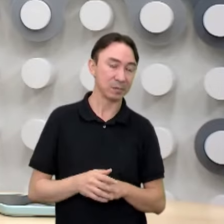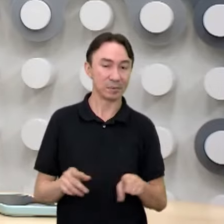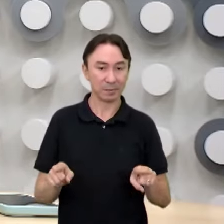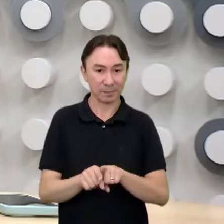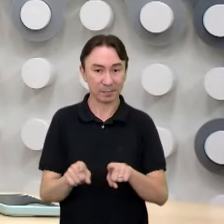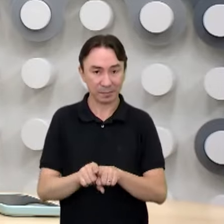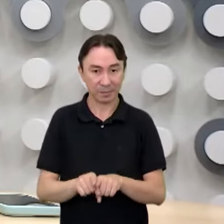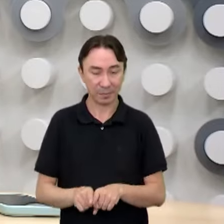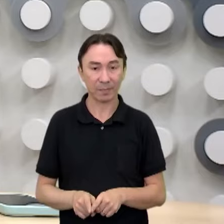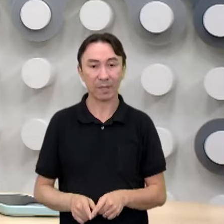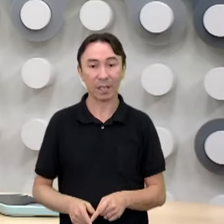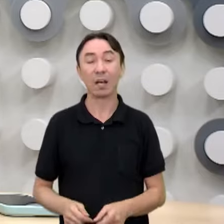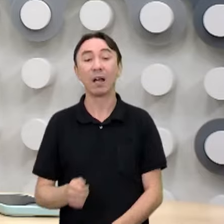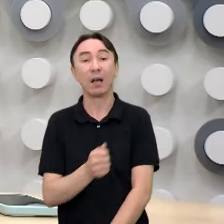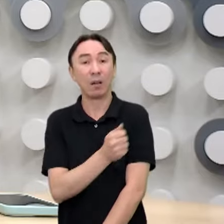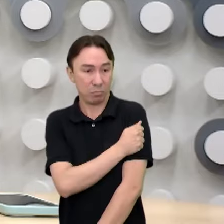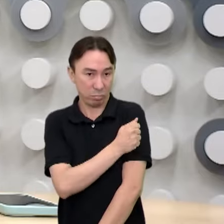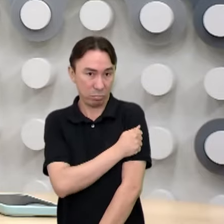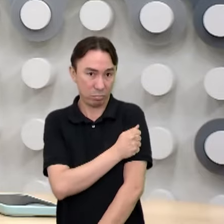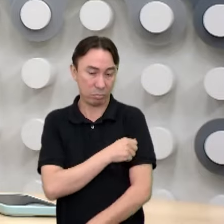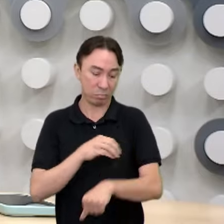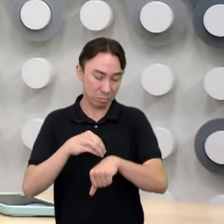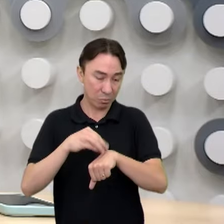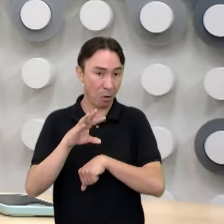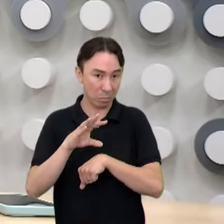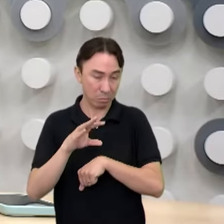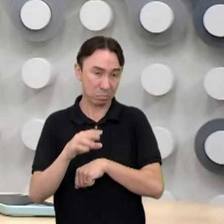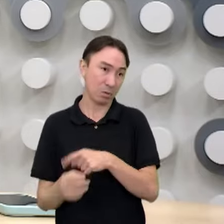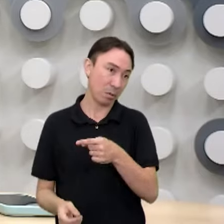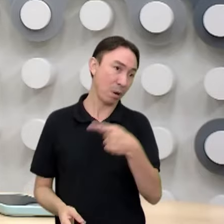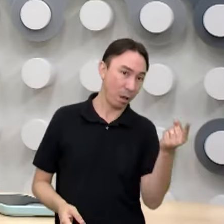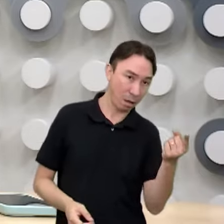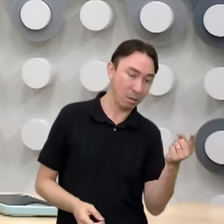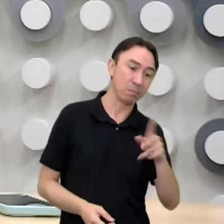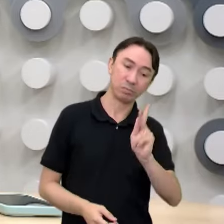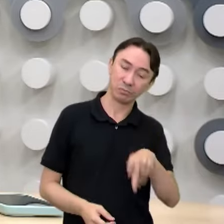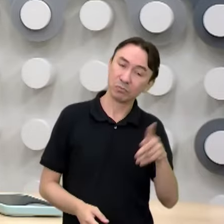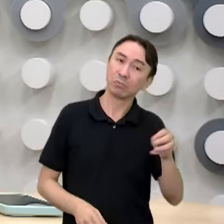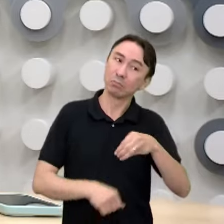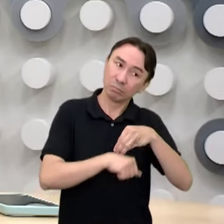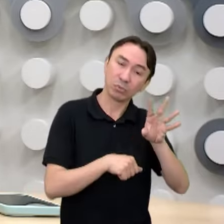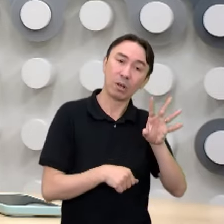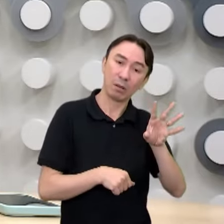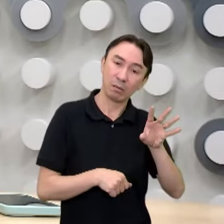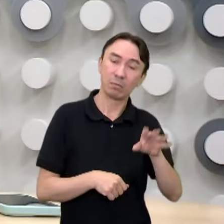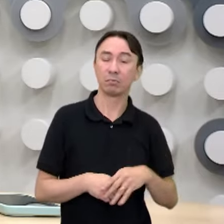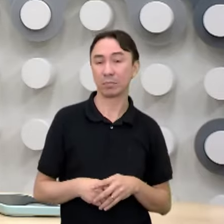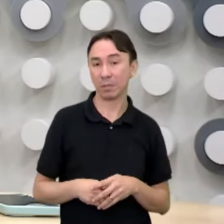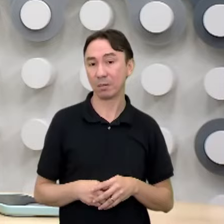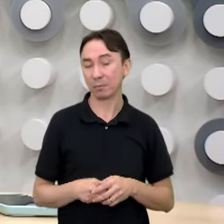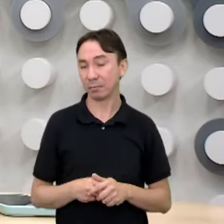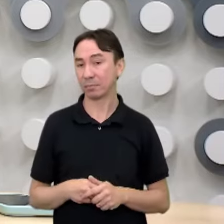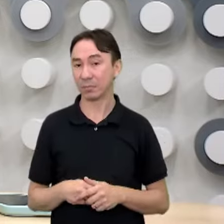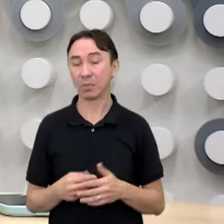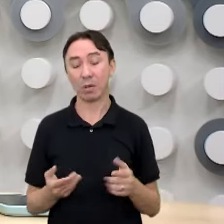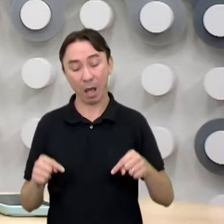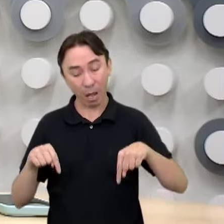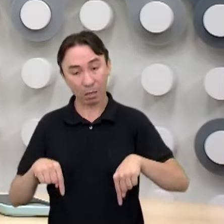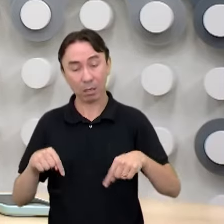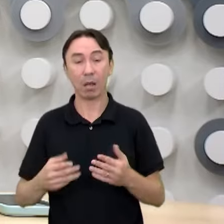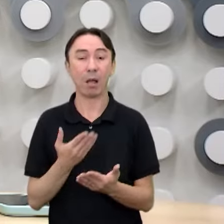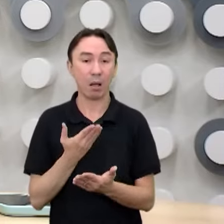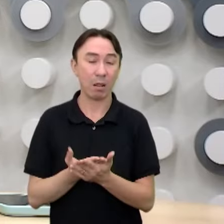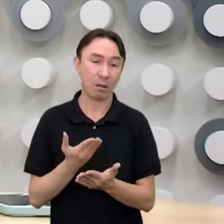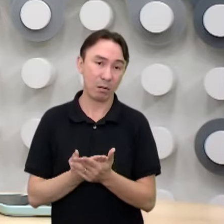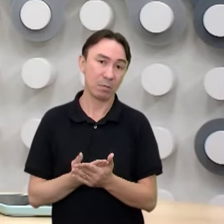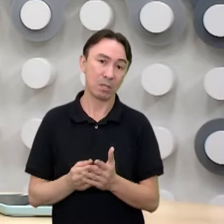aluno sempre é uma sugestão aí para o professor trabalhar em sala de aula, né? para os alunos, né? Então as nossas aulas aqui são